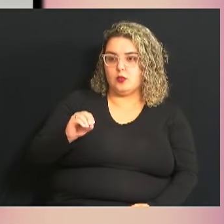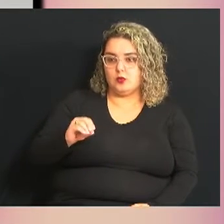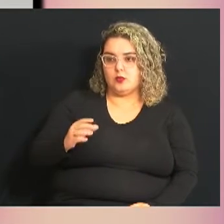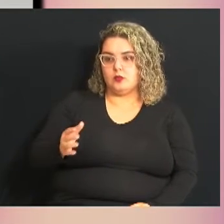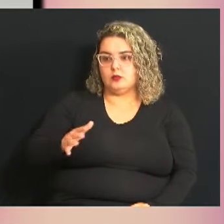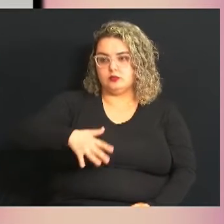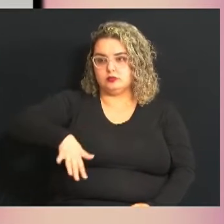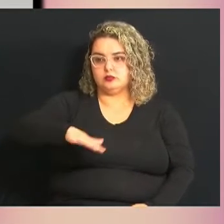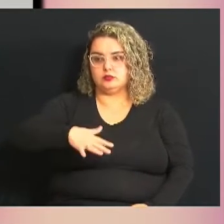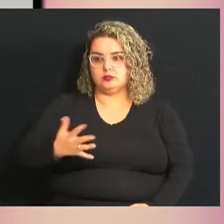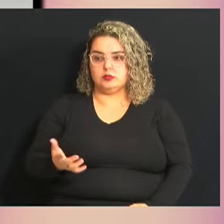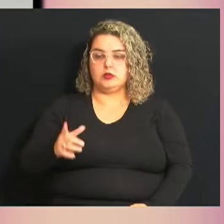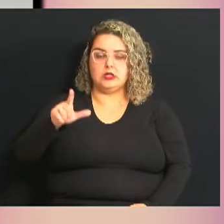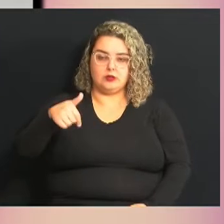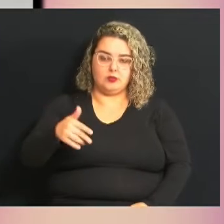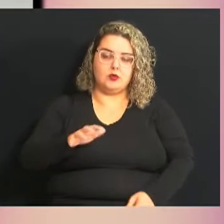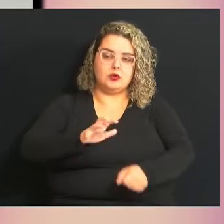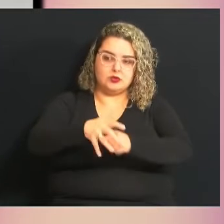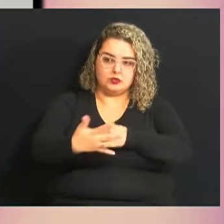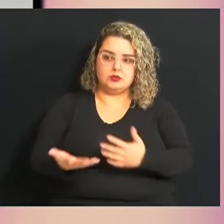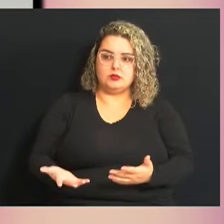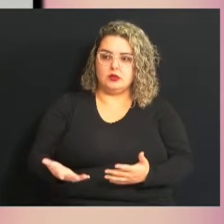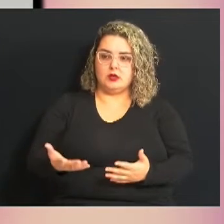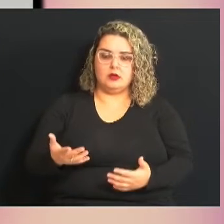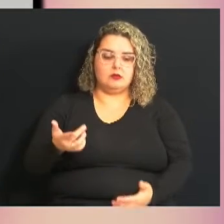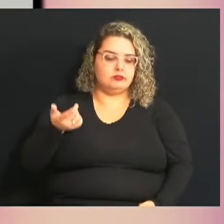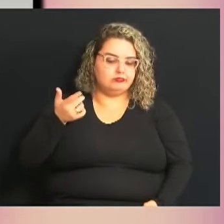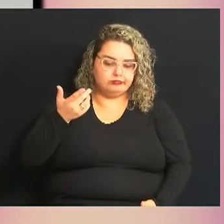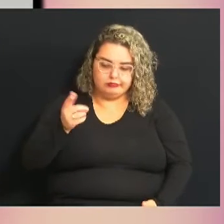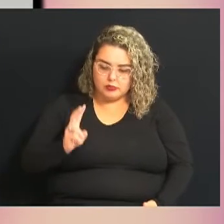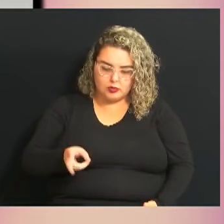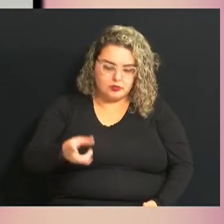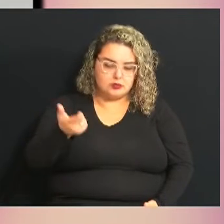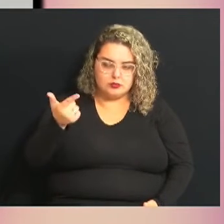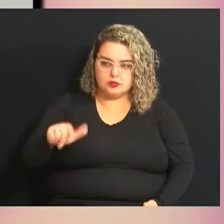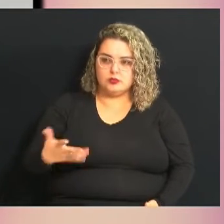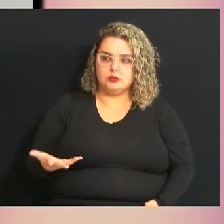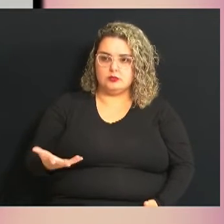no pós-Covid, e não sai e começa a